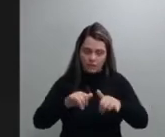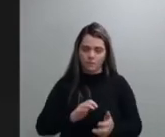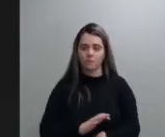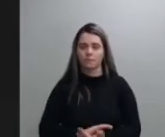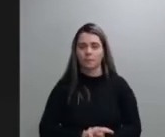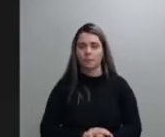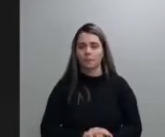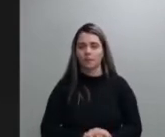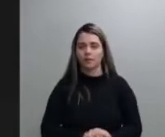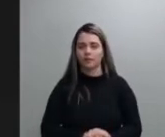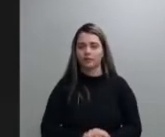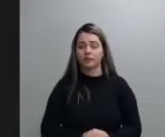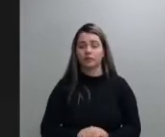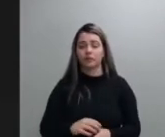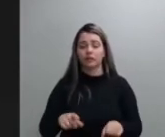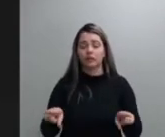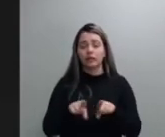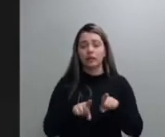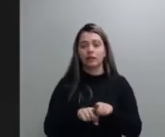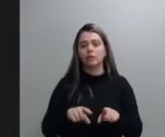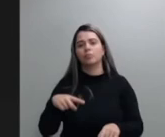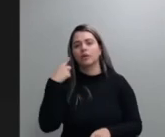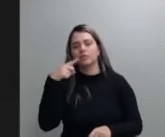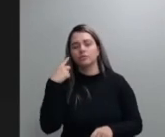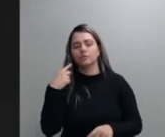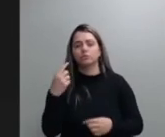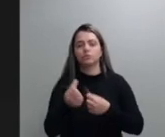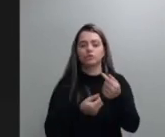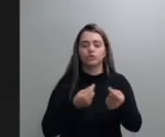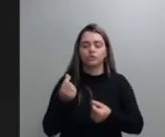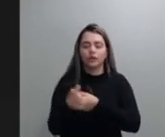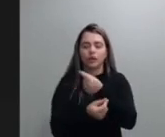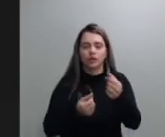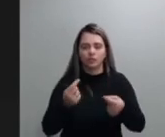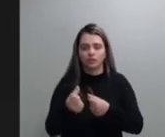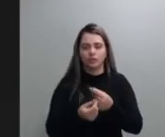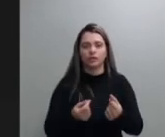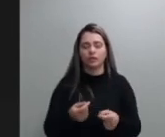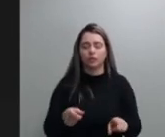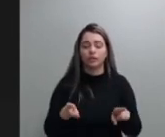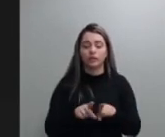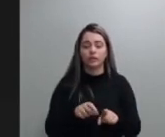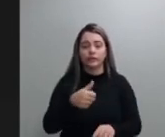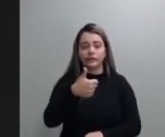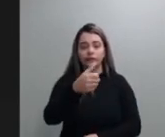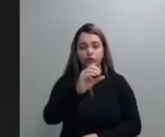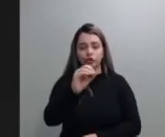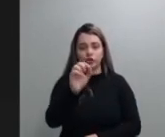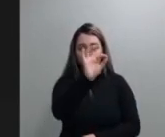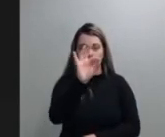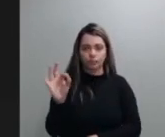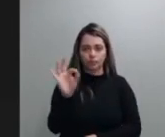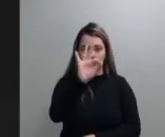honorários advocatícios no importe de 10% sobre o valor da causa e assim portanto com essa exposição que